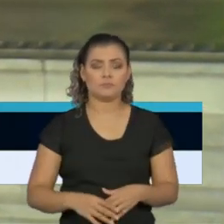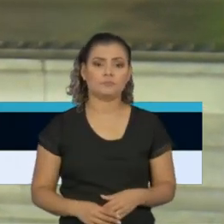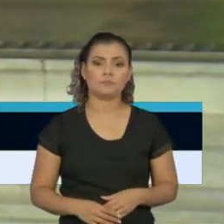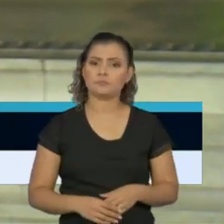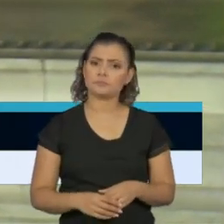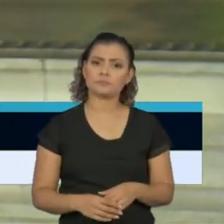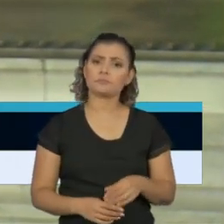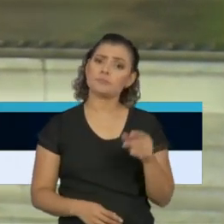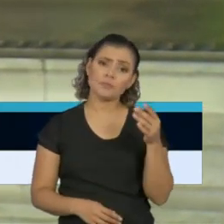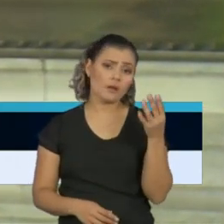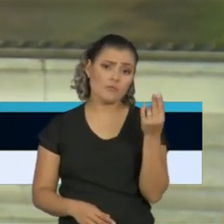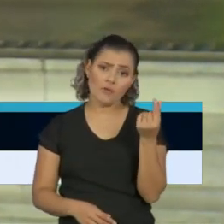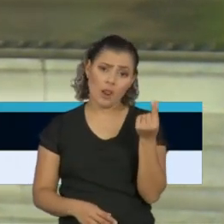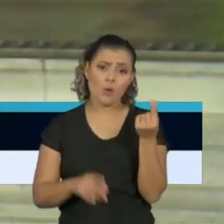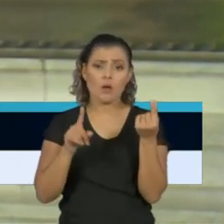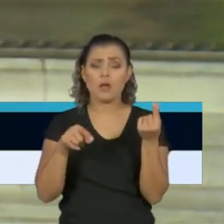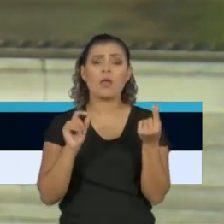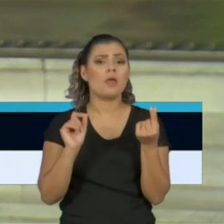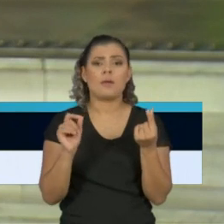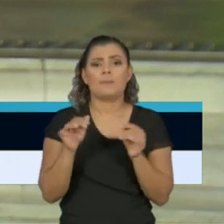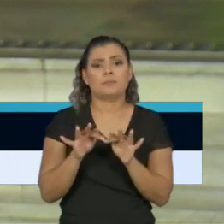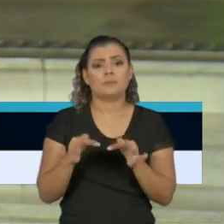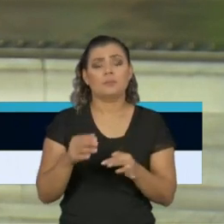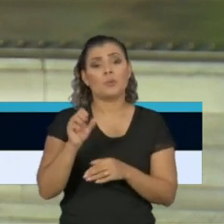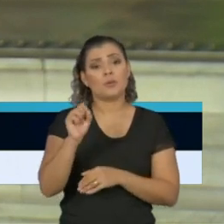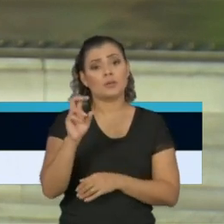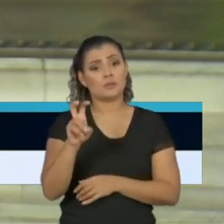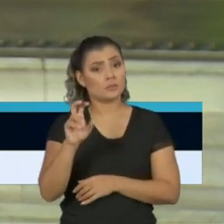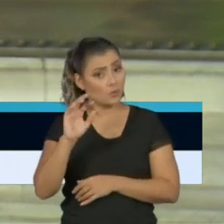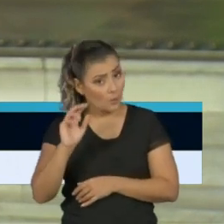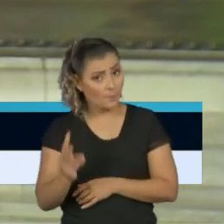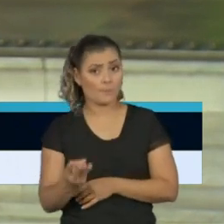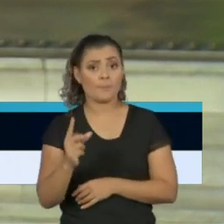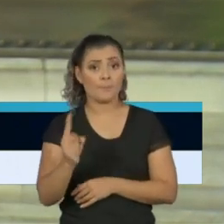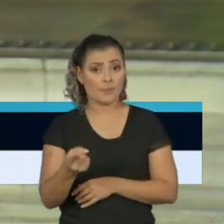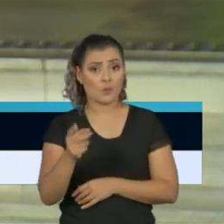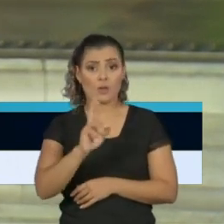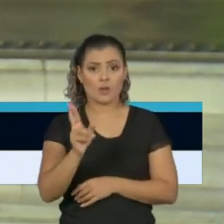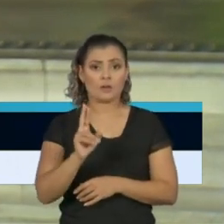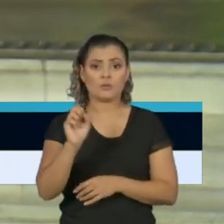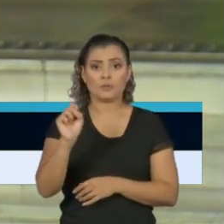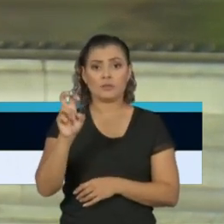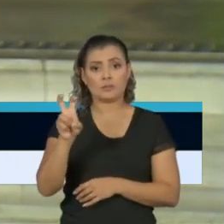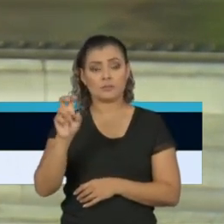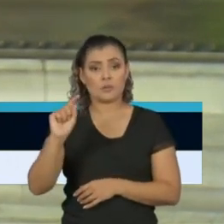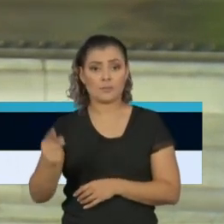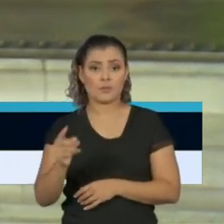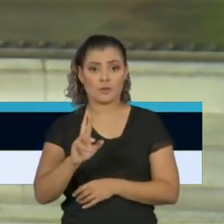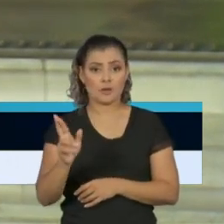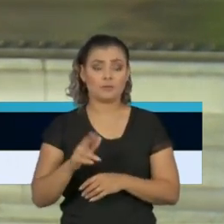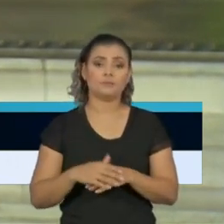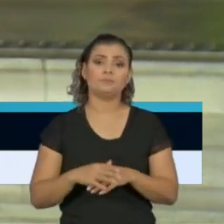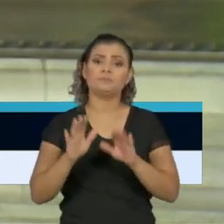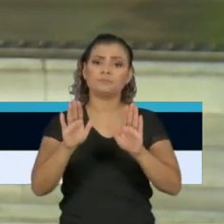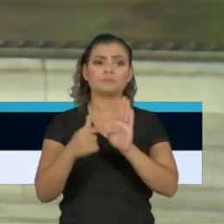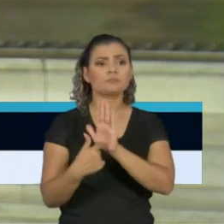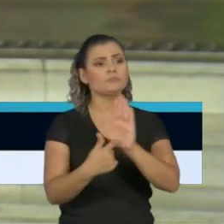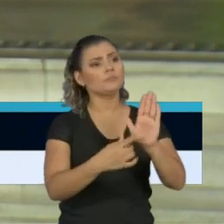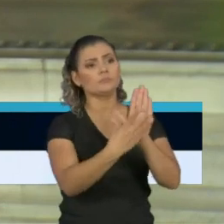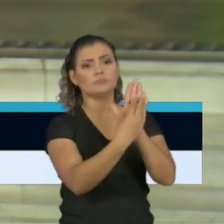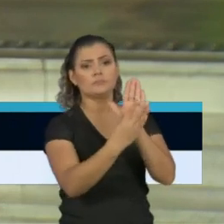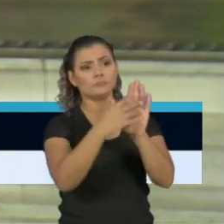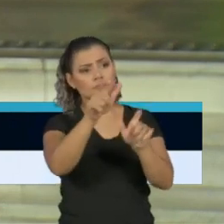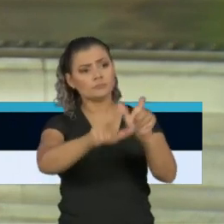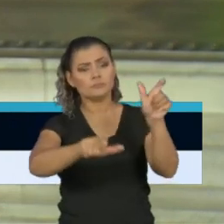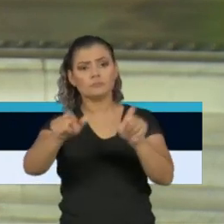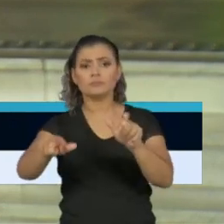valor é modesto, são R$ 85 mil o valor líquido dos salários que eu recebo, mas é um exemplo para que outras pessoas possam,